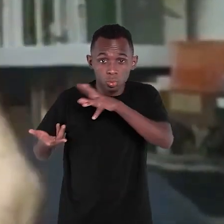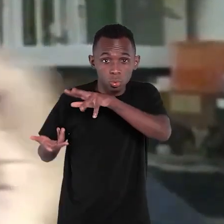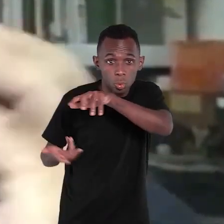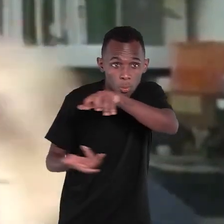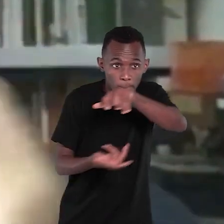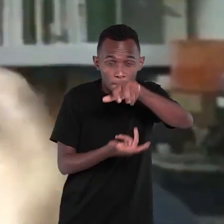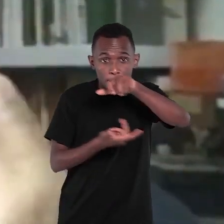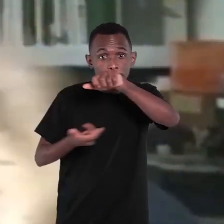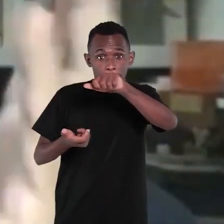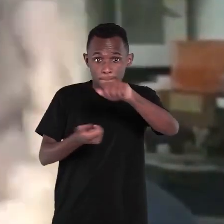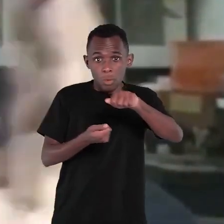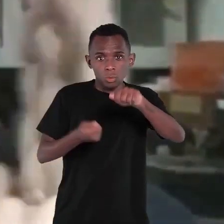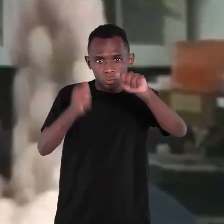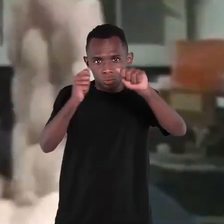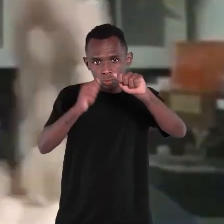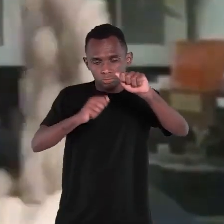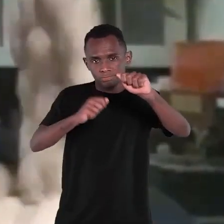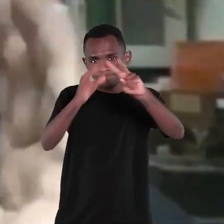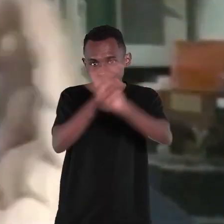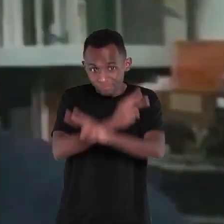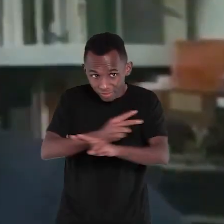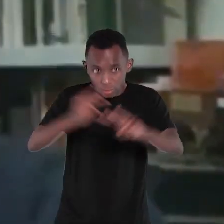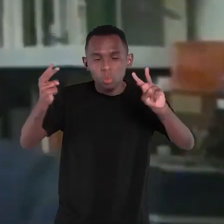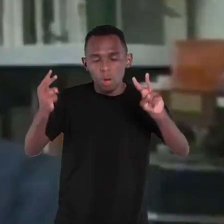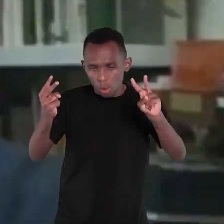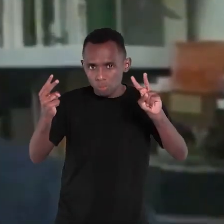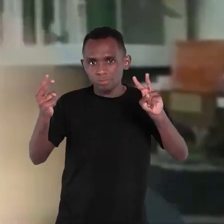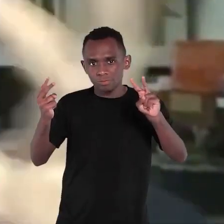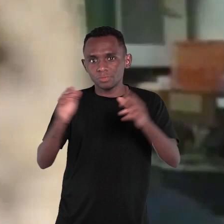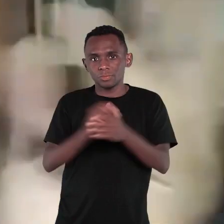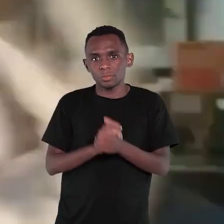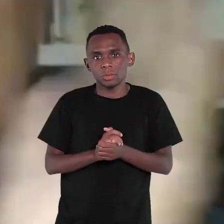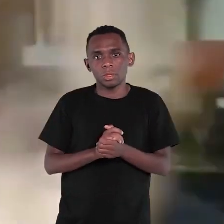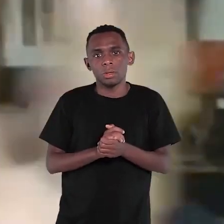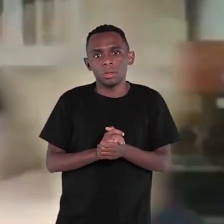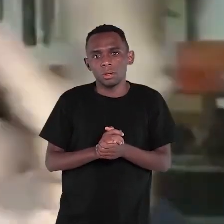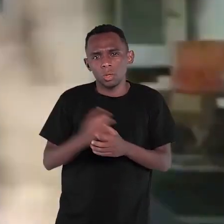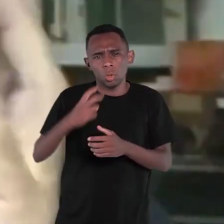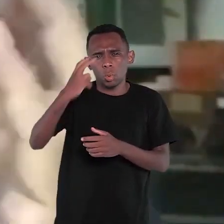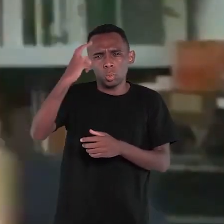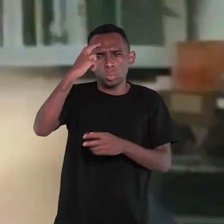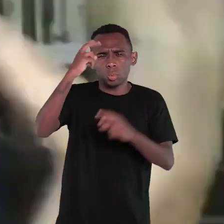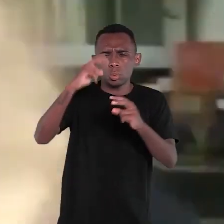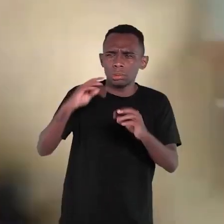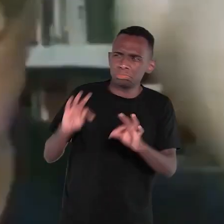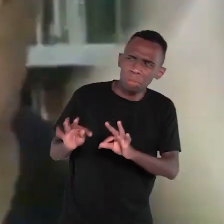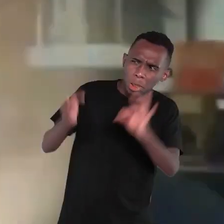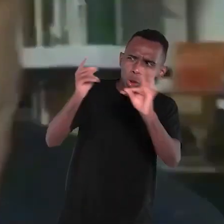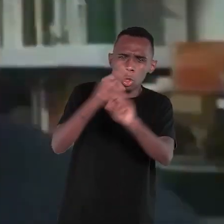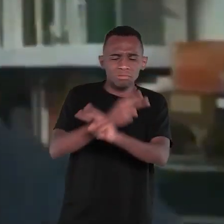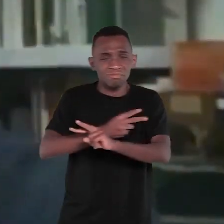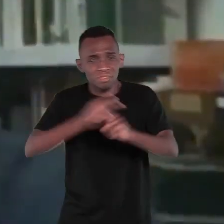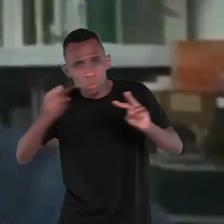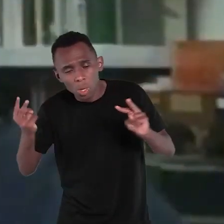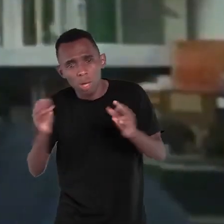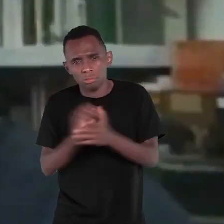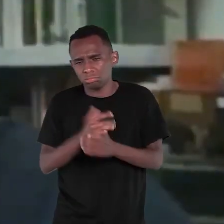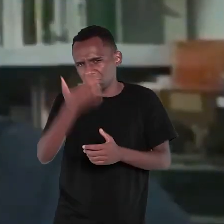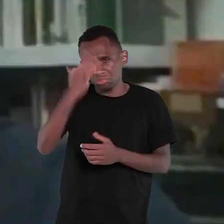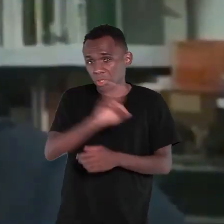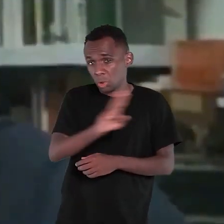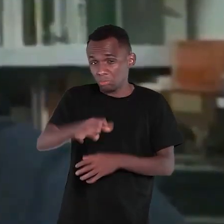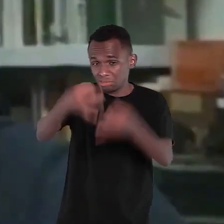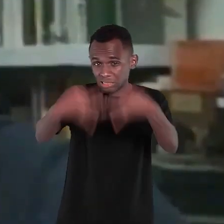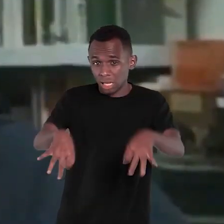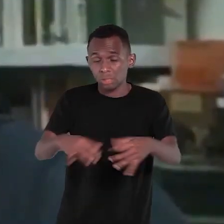hoje, nesse mundo das telas, né, no que a gente está chamando de cultura digital, ou seja lá o nome que se dê a